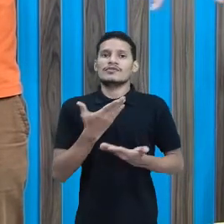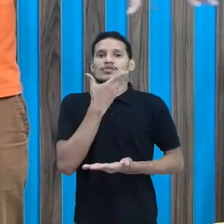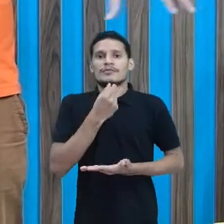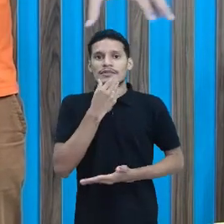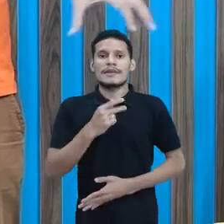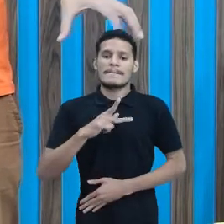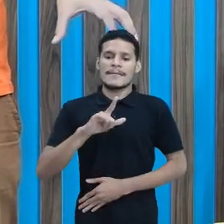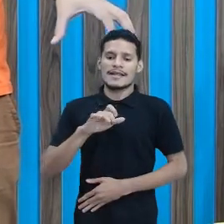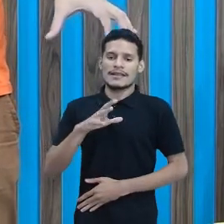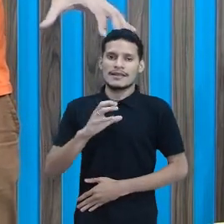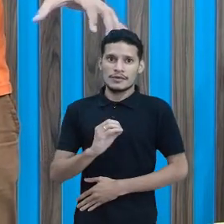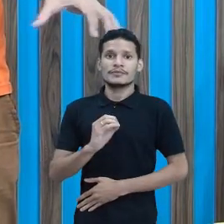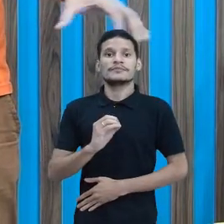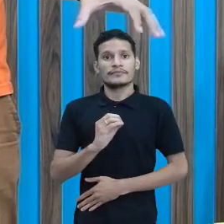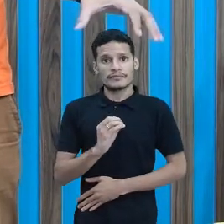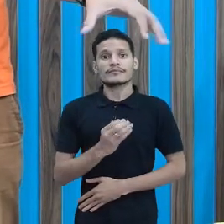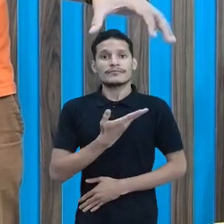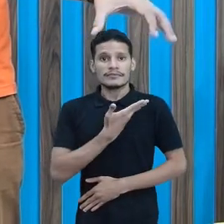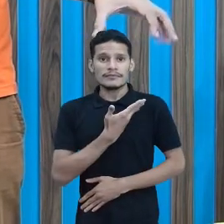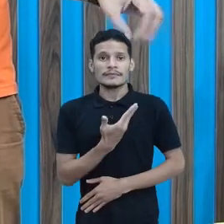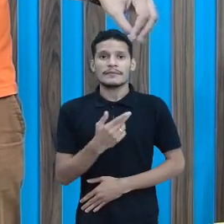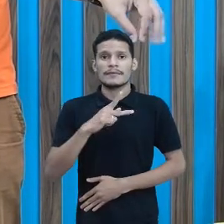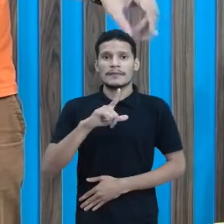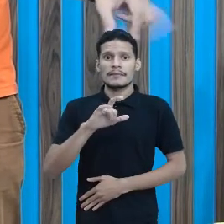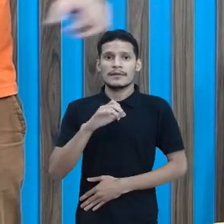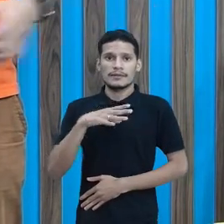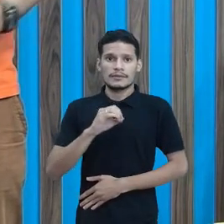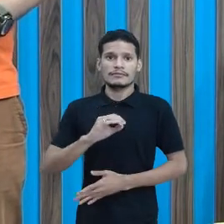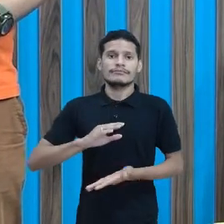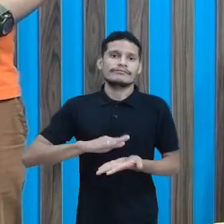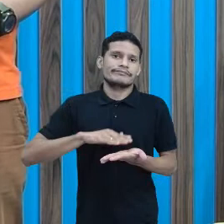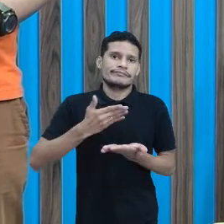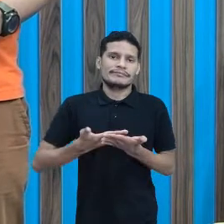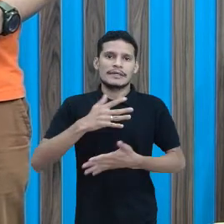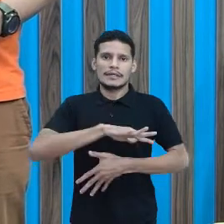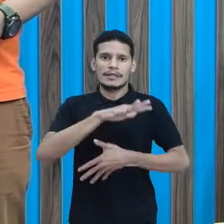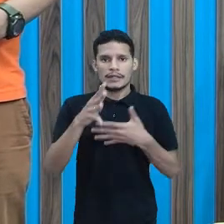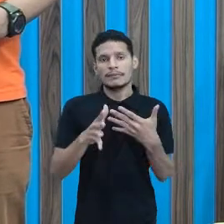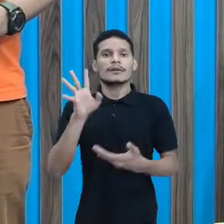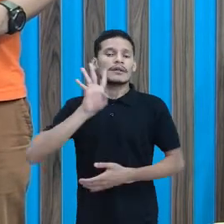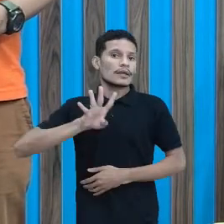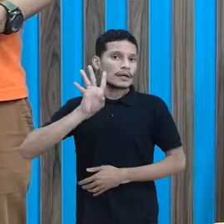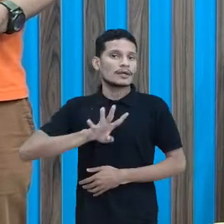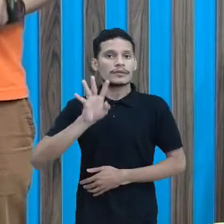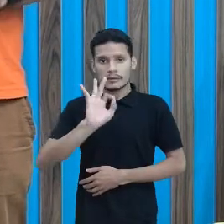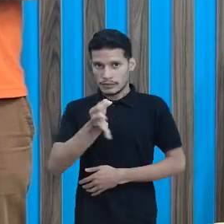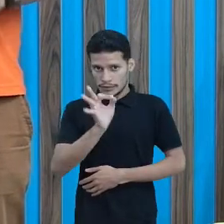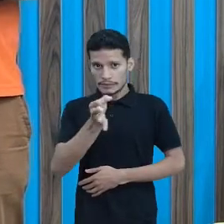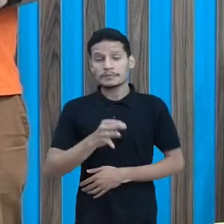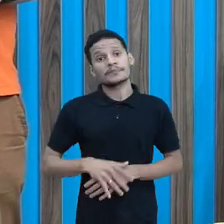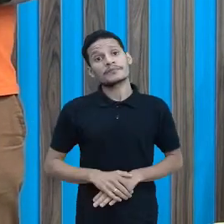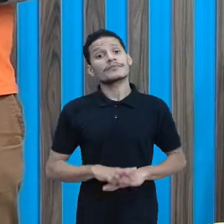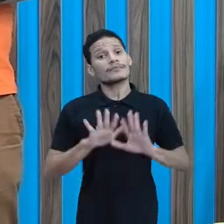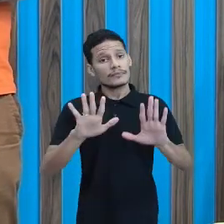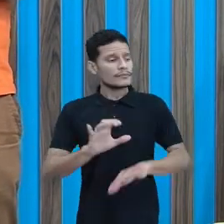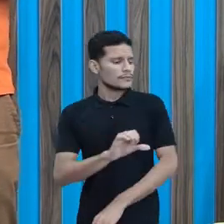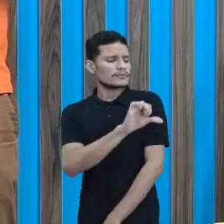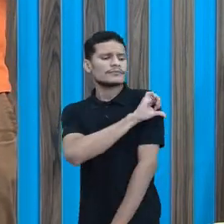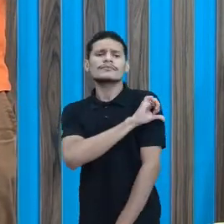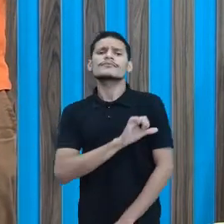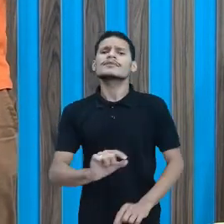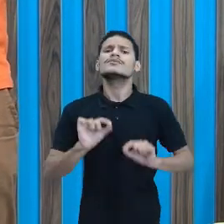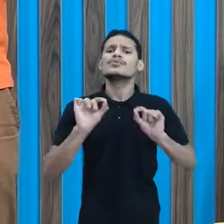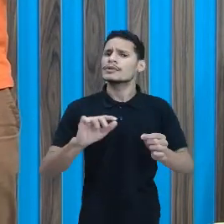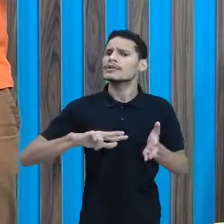colega Plínio, aqui ó, Plínio, de Libras, muito bacana aí, certo? Nonos anos, isso quer dizer o quê? Quer